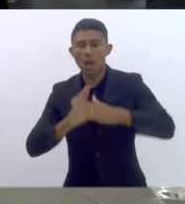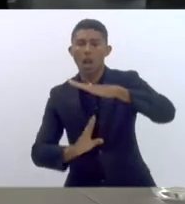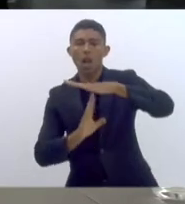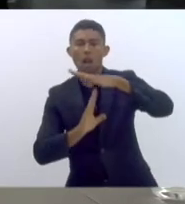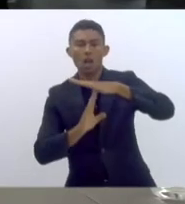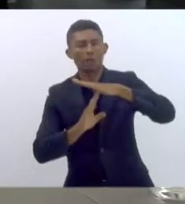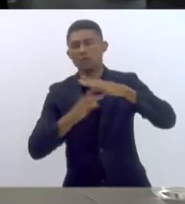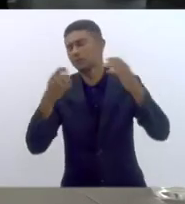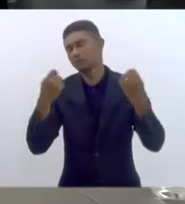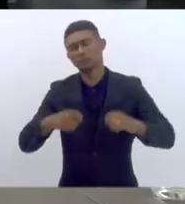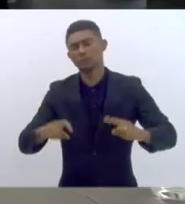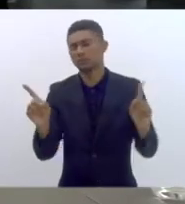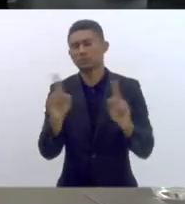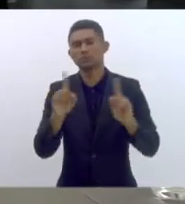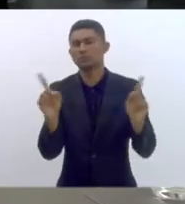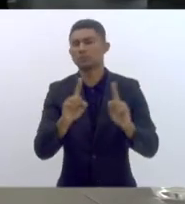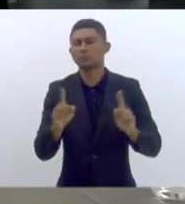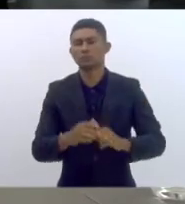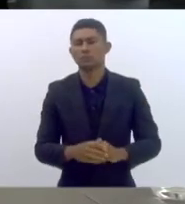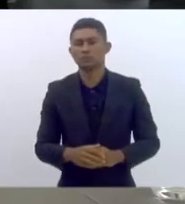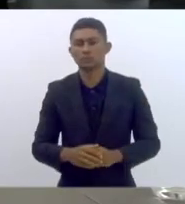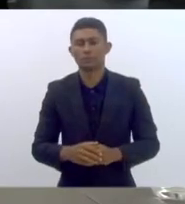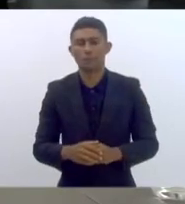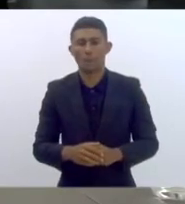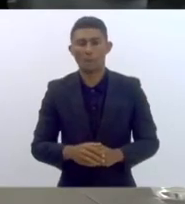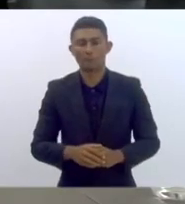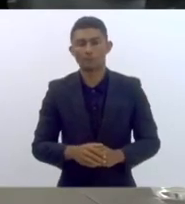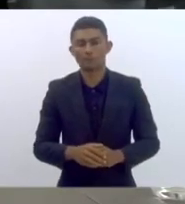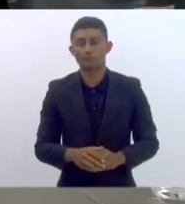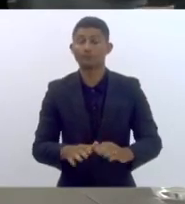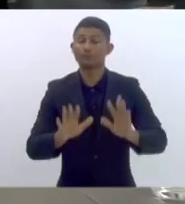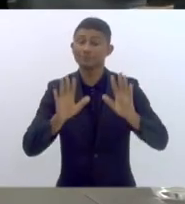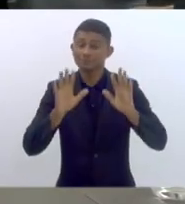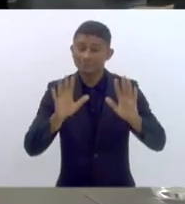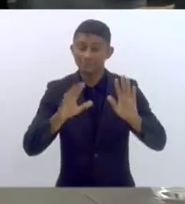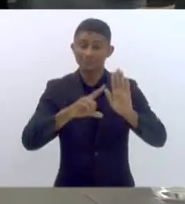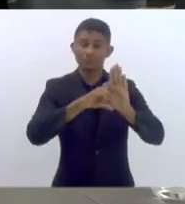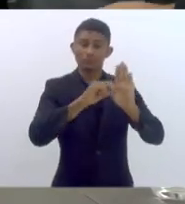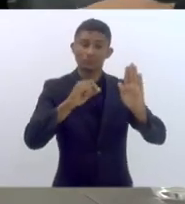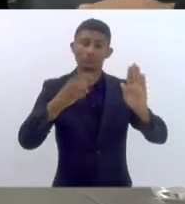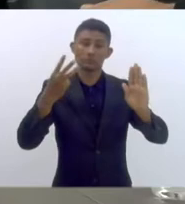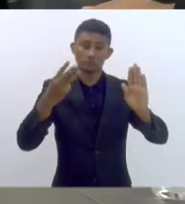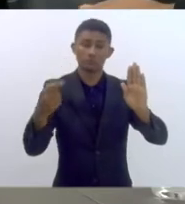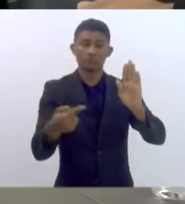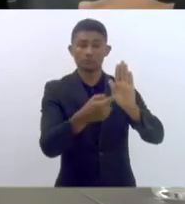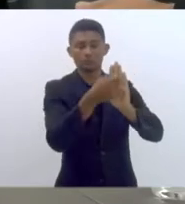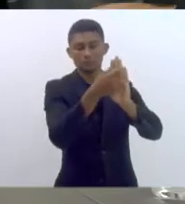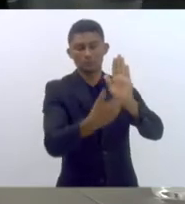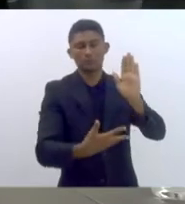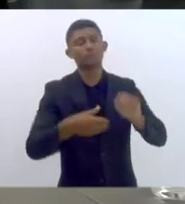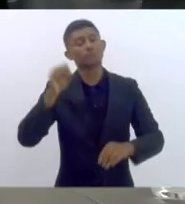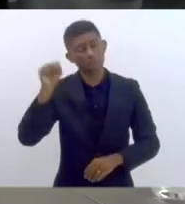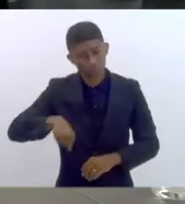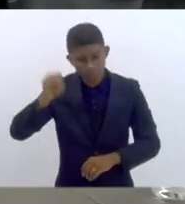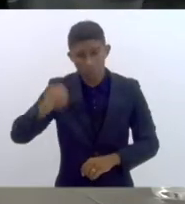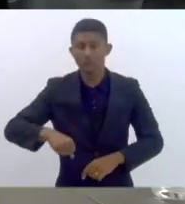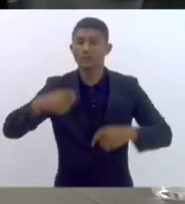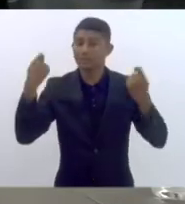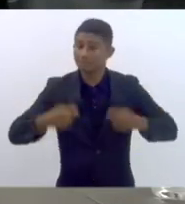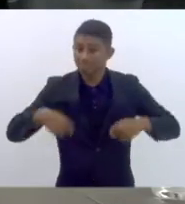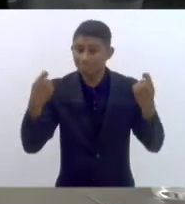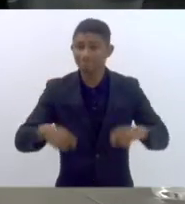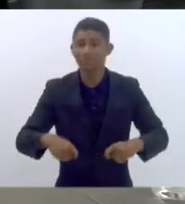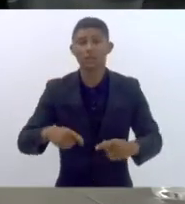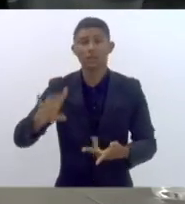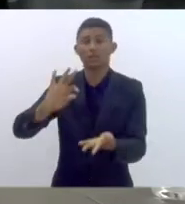condições como se fosse uma contração de operação de crédito. Mas, para o artigo 3º, sim, deveria passar por todo o trâmite de